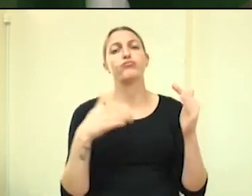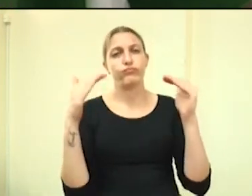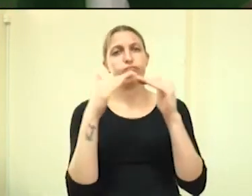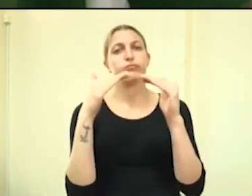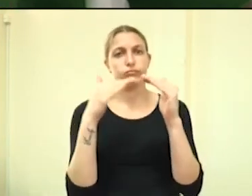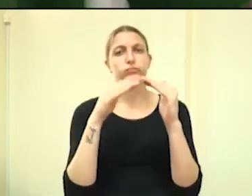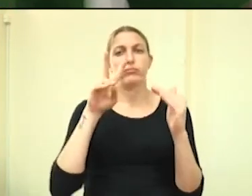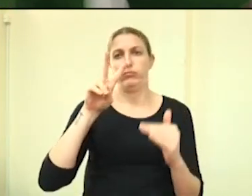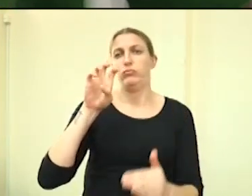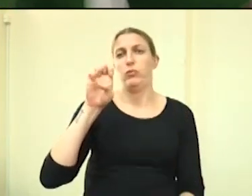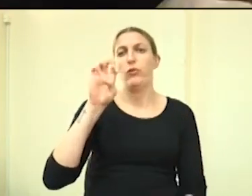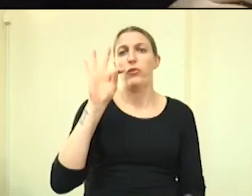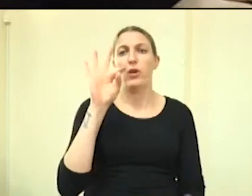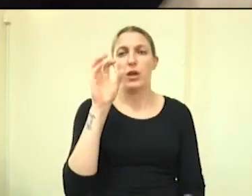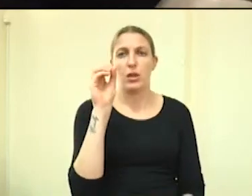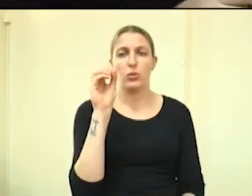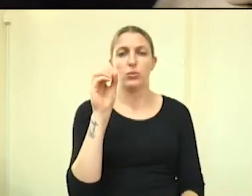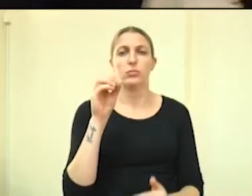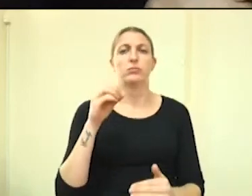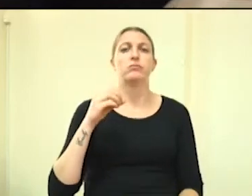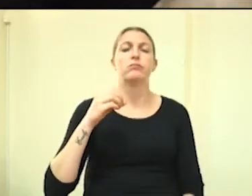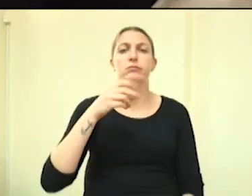tarde a todos.